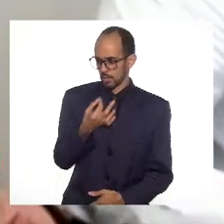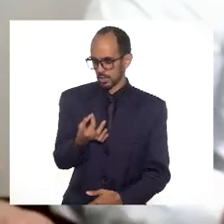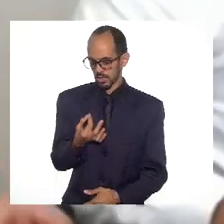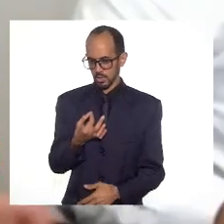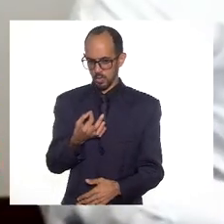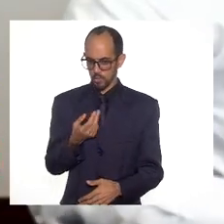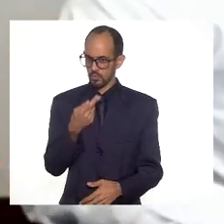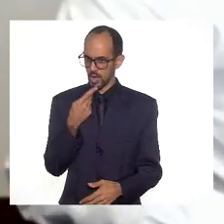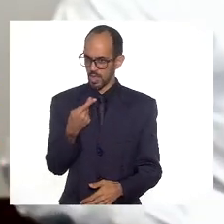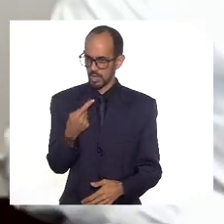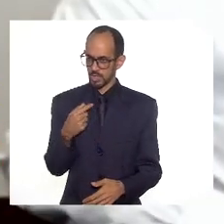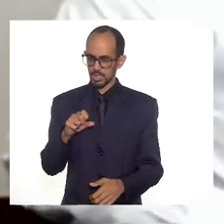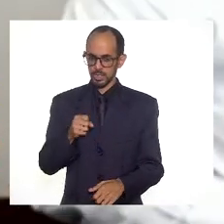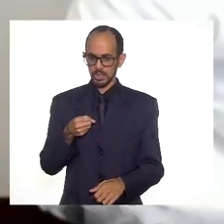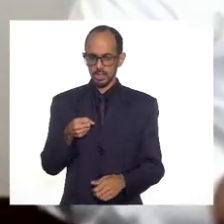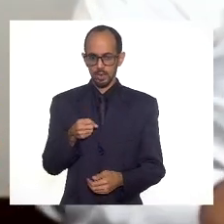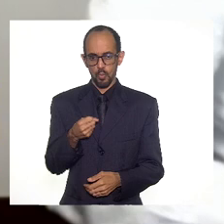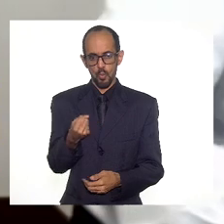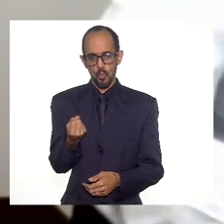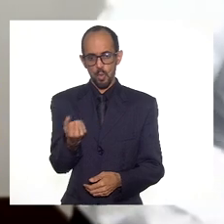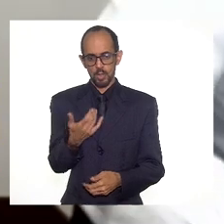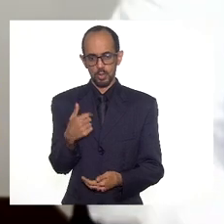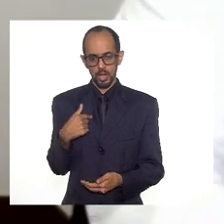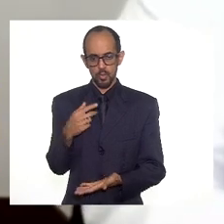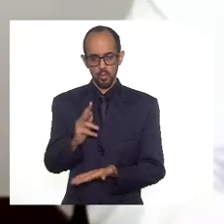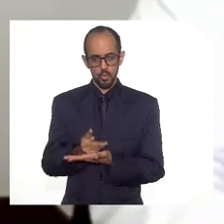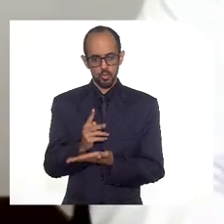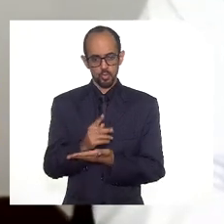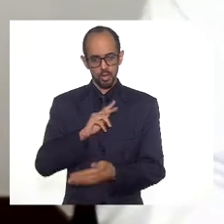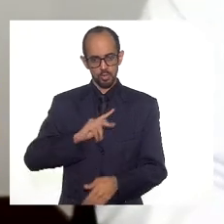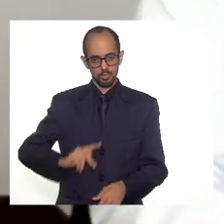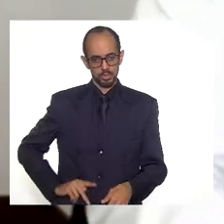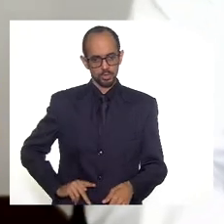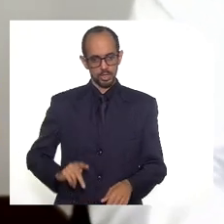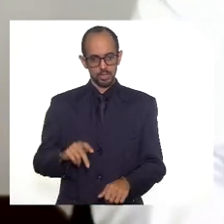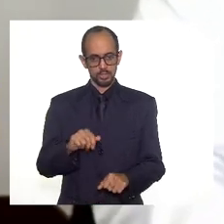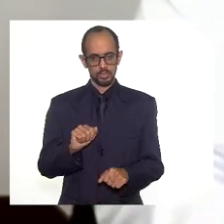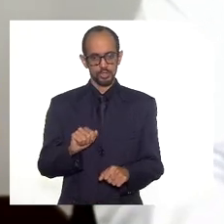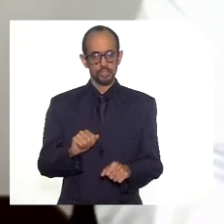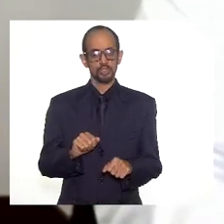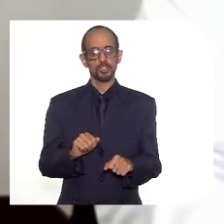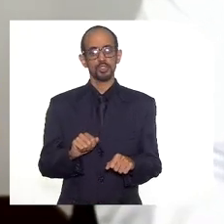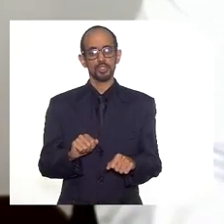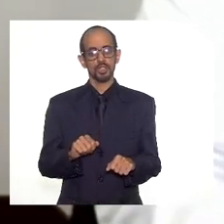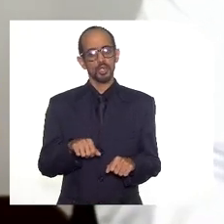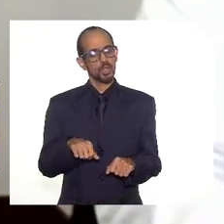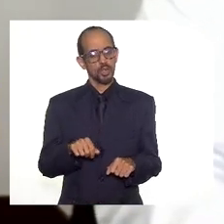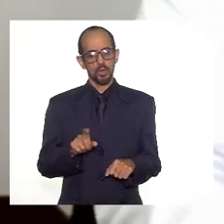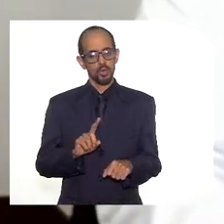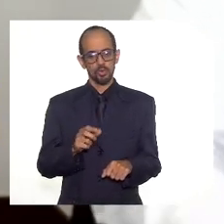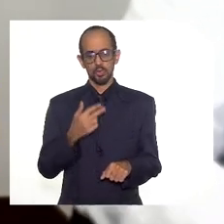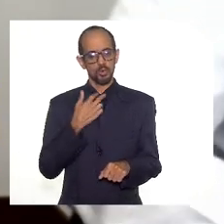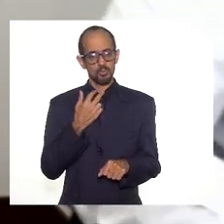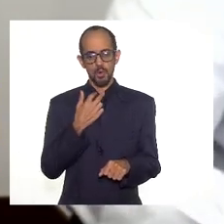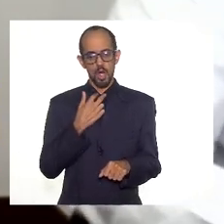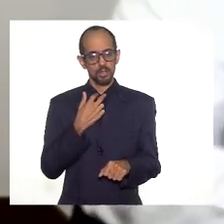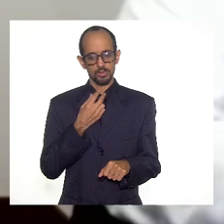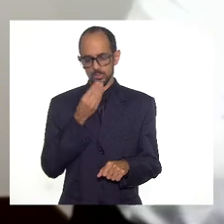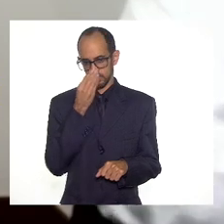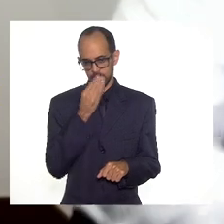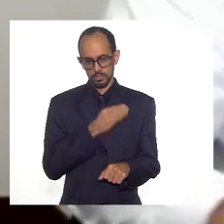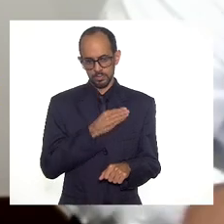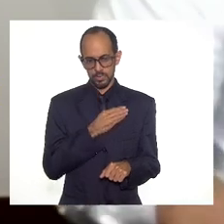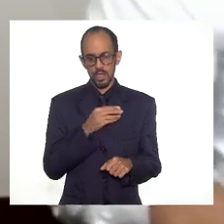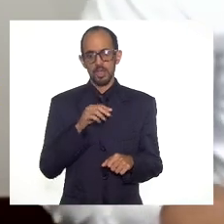disse a ele que, enquanto eu for presidente, logicamente, não irei pautar. Já falei isso com alguns parlamentares quando trouxeram